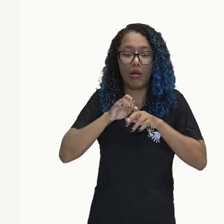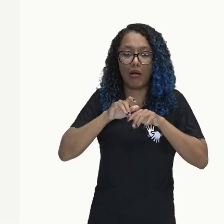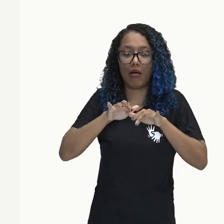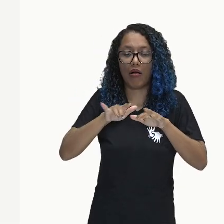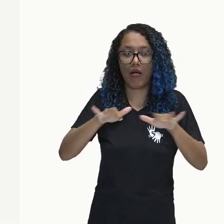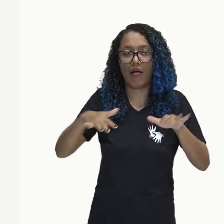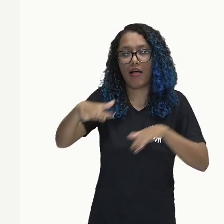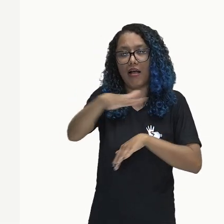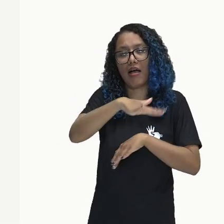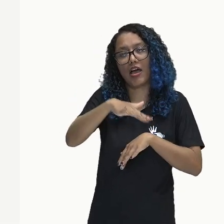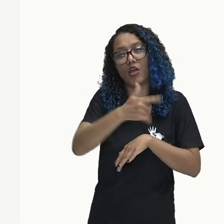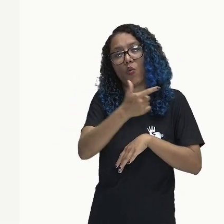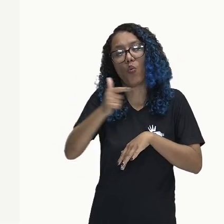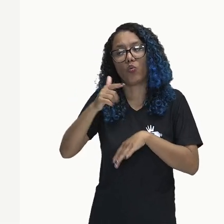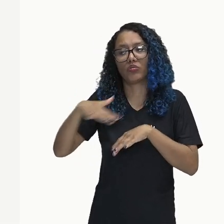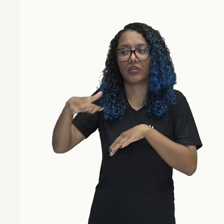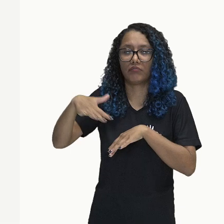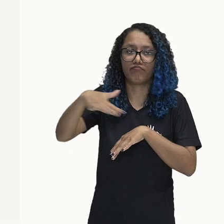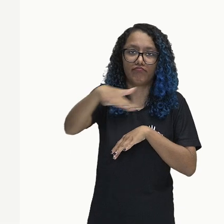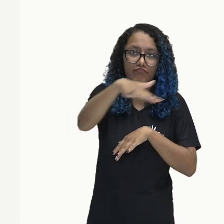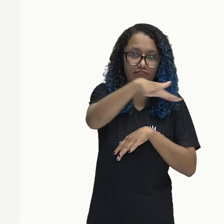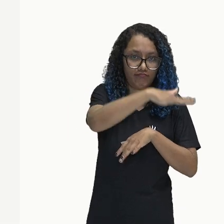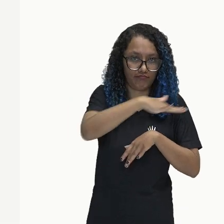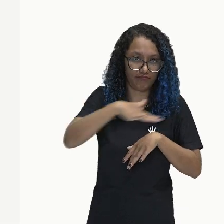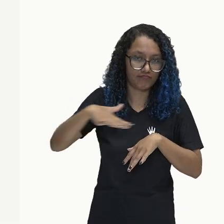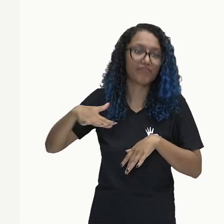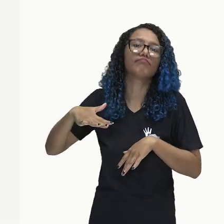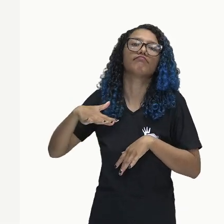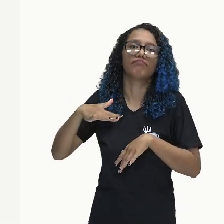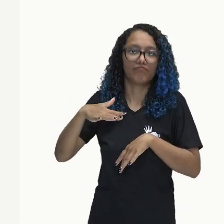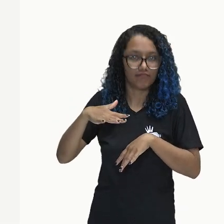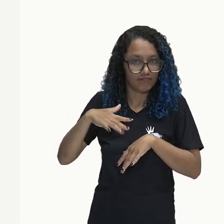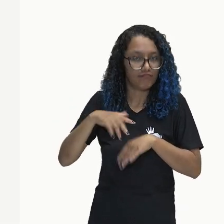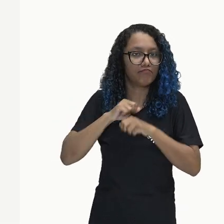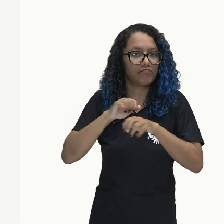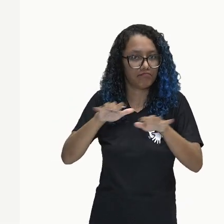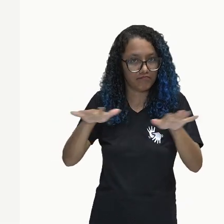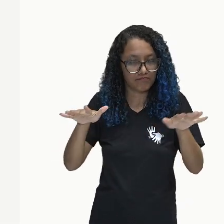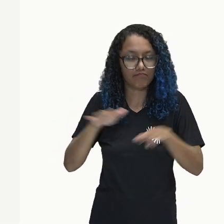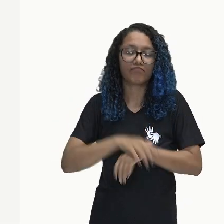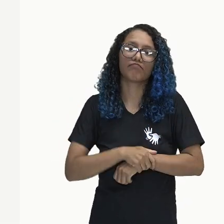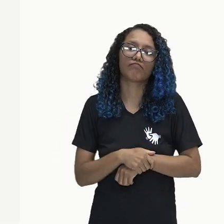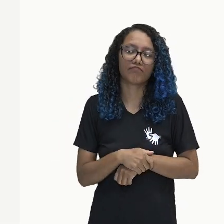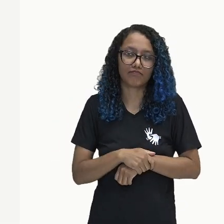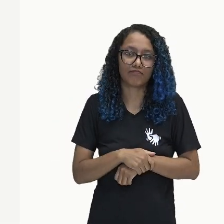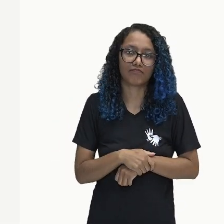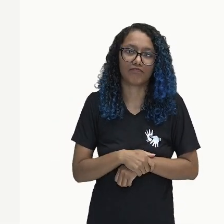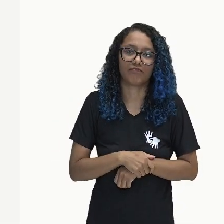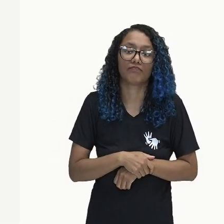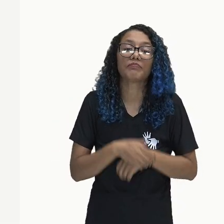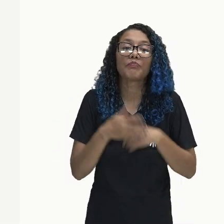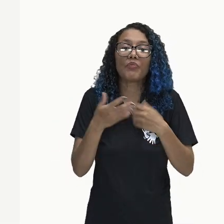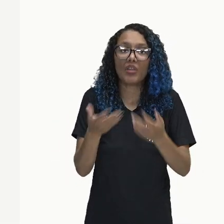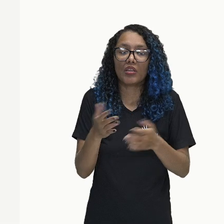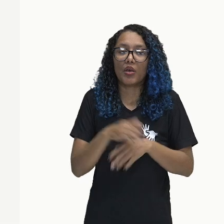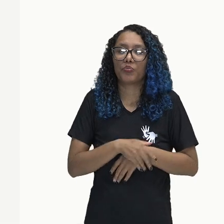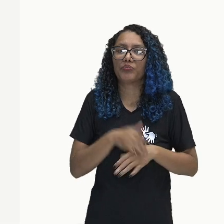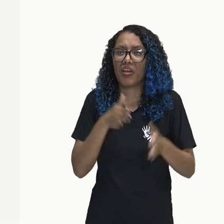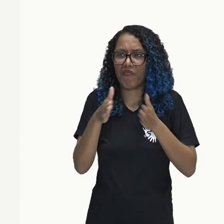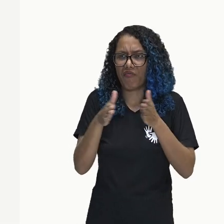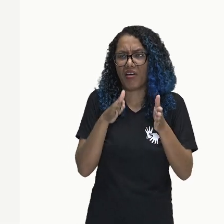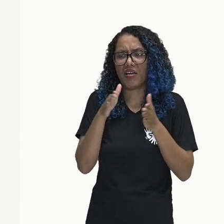por outros territórios. E a gente vai ver também que a partir da chamada fase